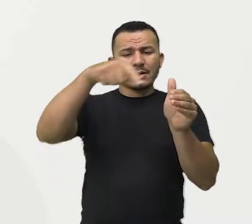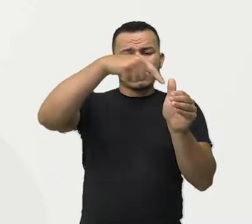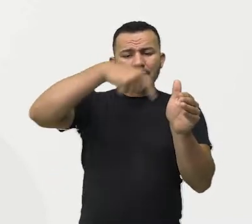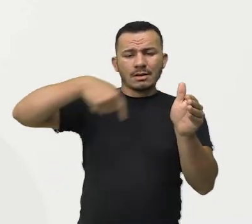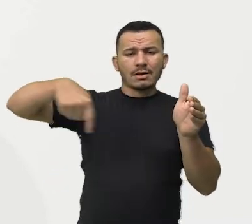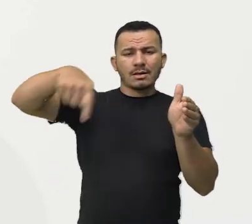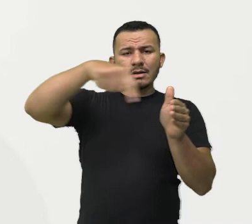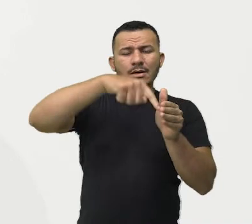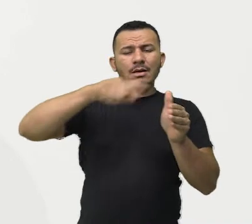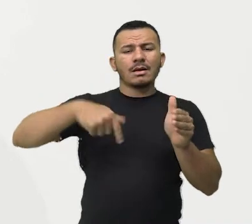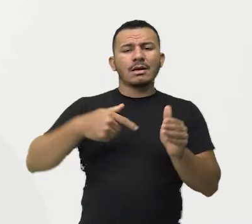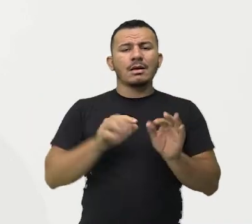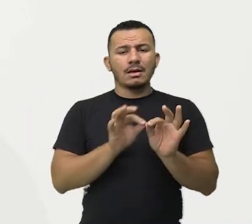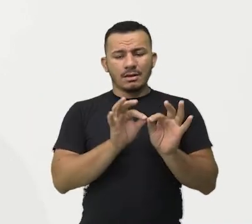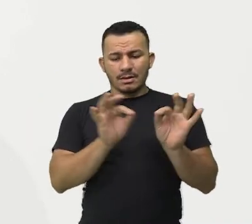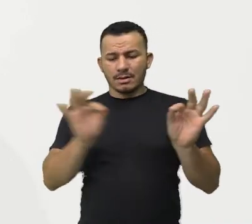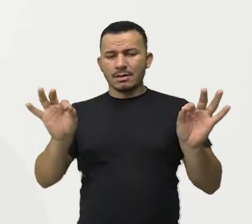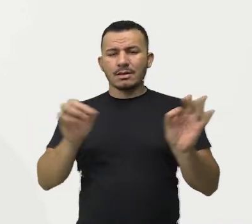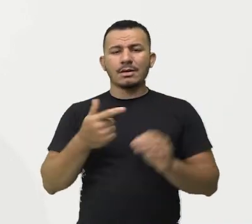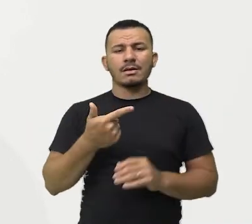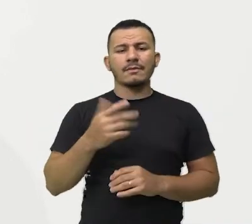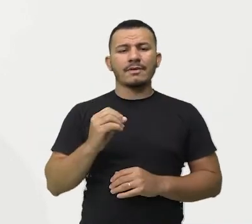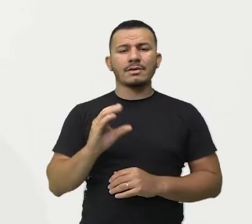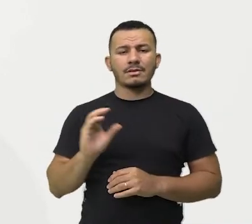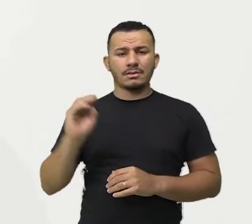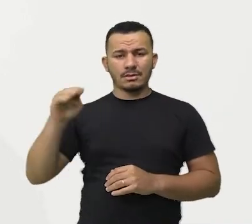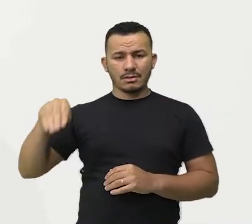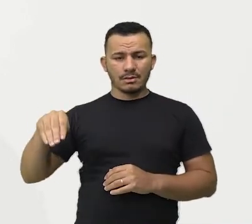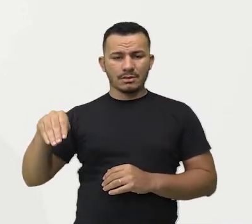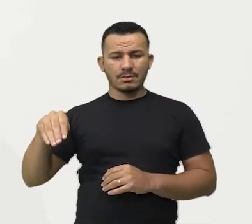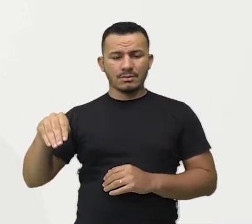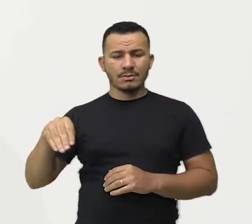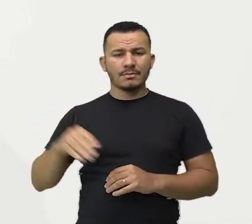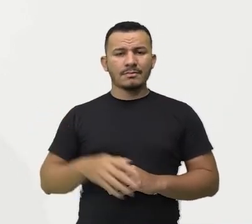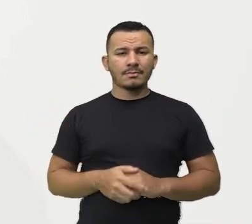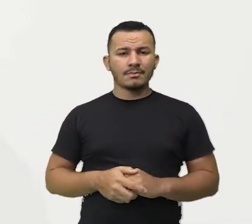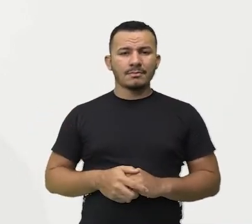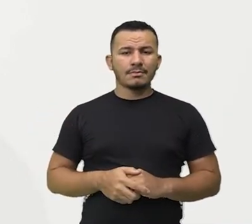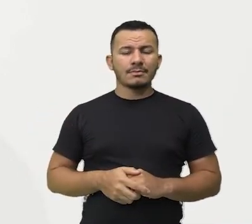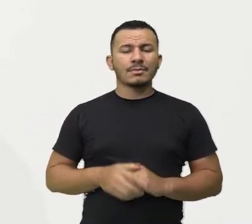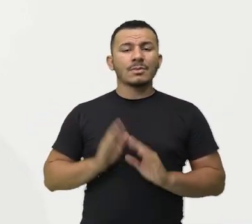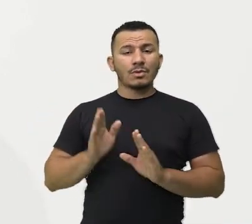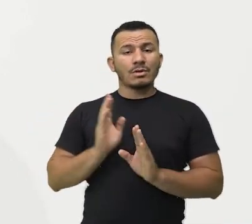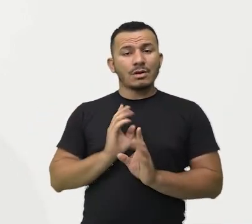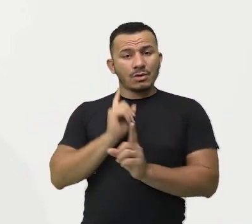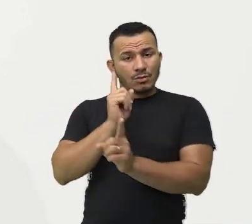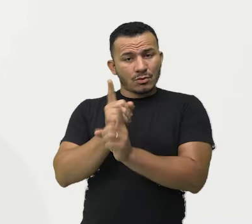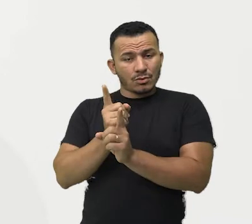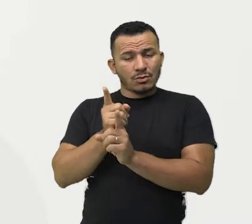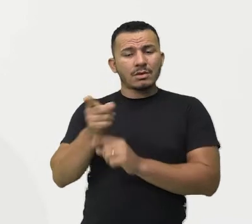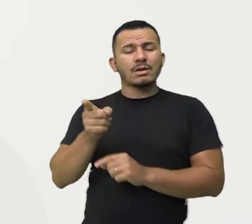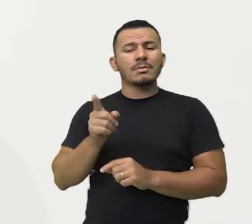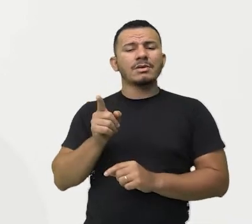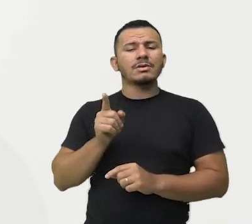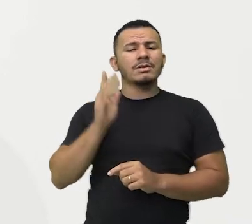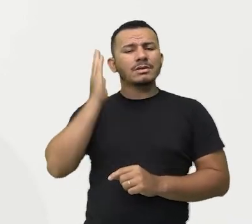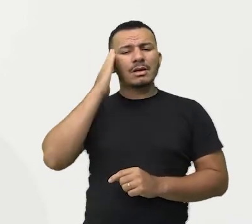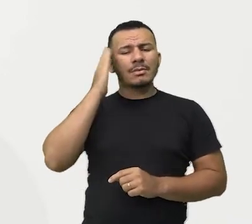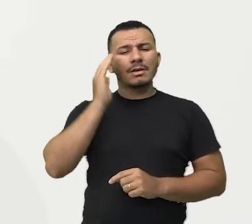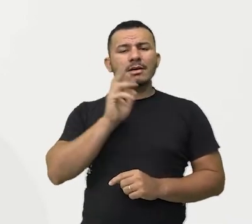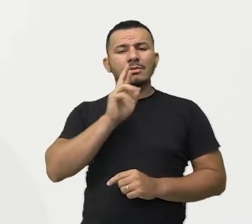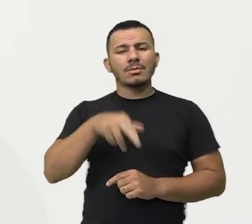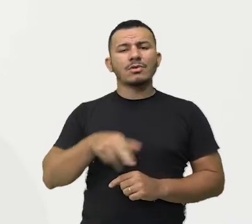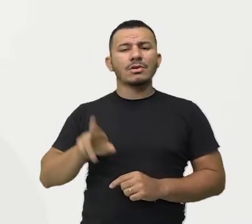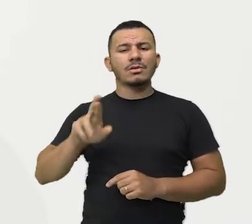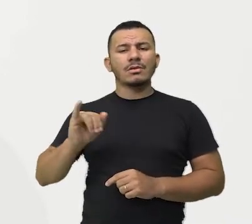20 centímetros, olha só, o diâmetro vale 20 centímetros, ele te deu a condição para saber o valor do raio.